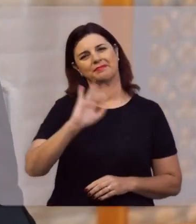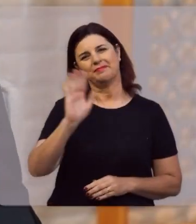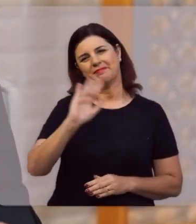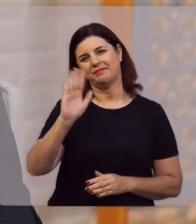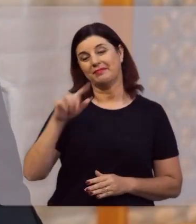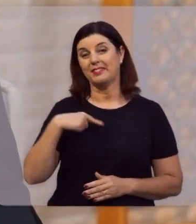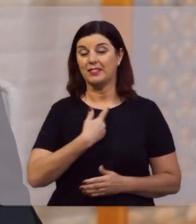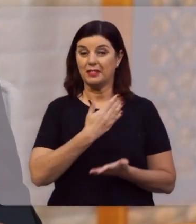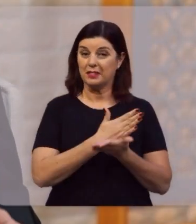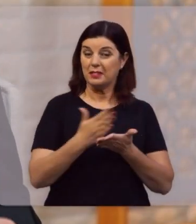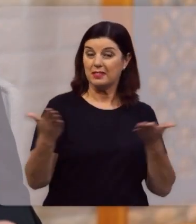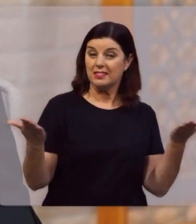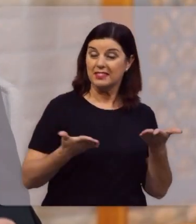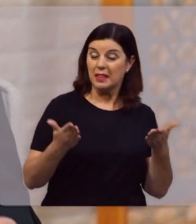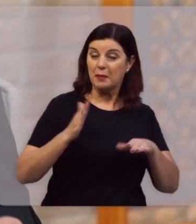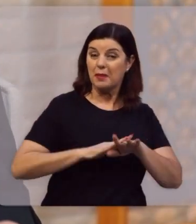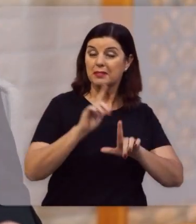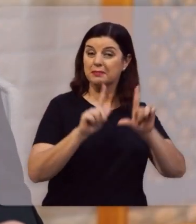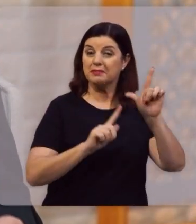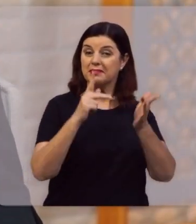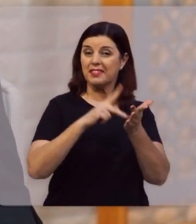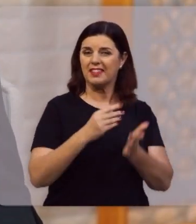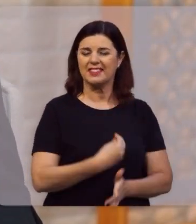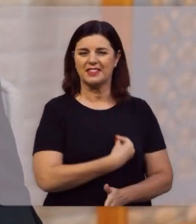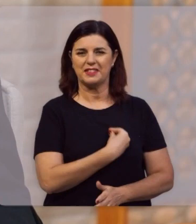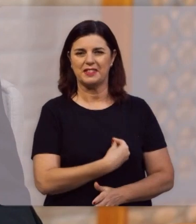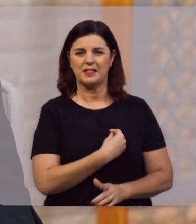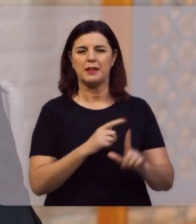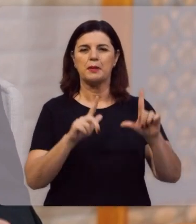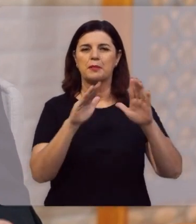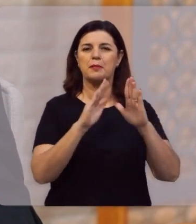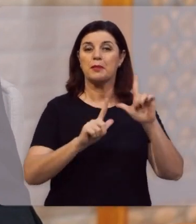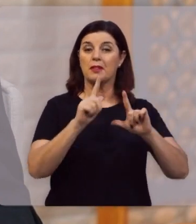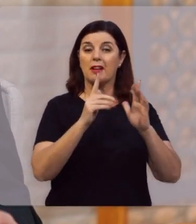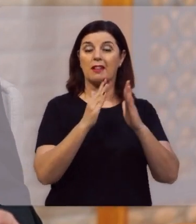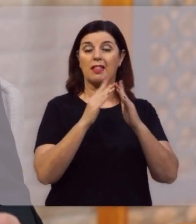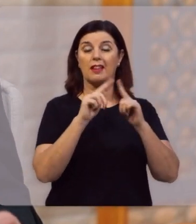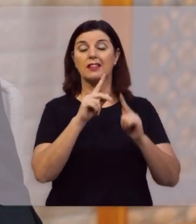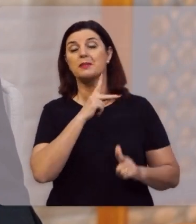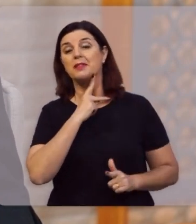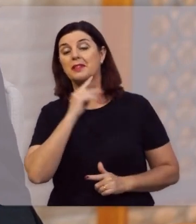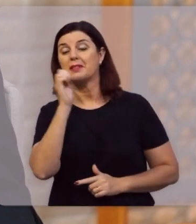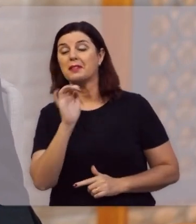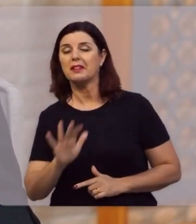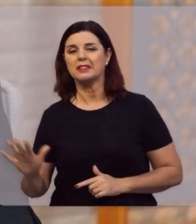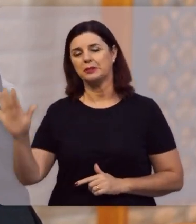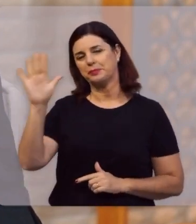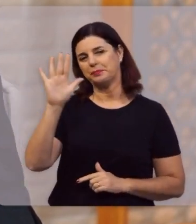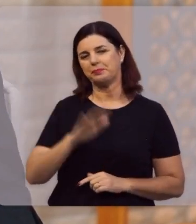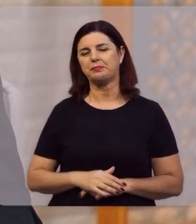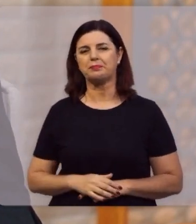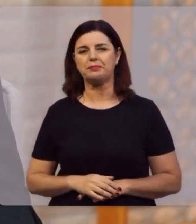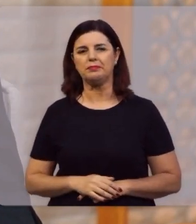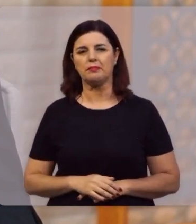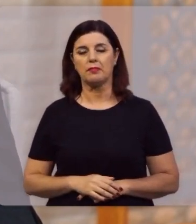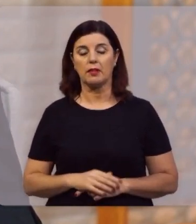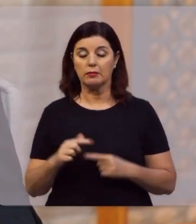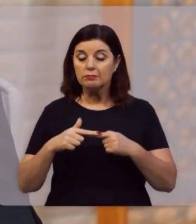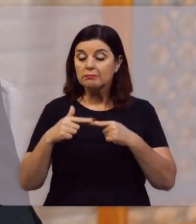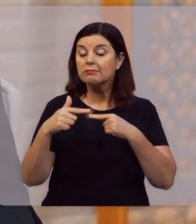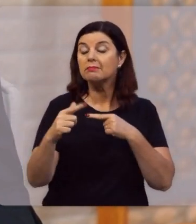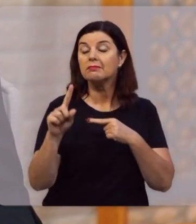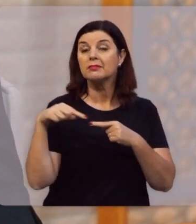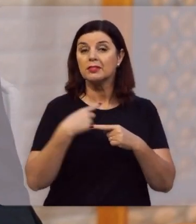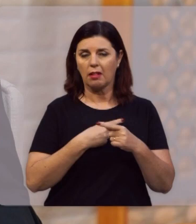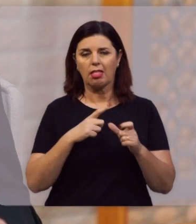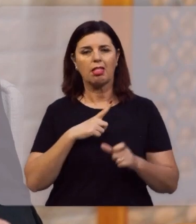Olá começamos agora mais um Verdade e Vida programa da Igreja Presbiteriana do Brasil daqui a pouquinho